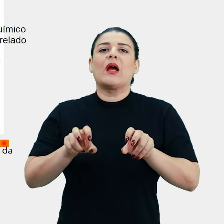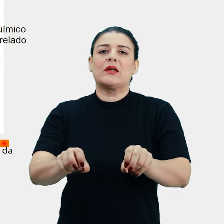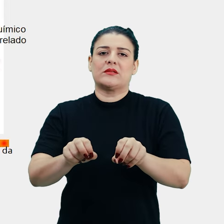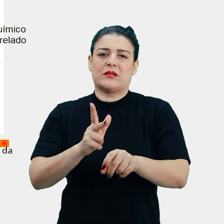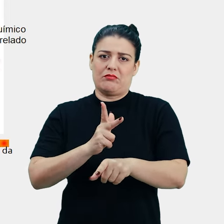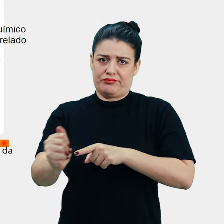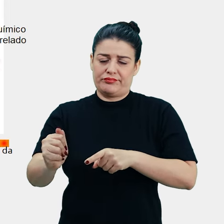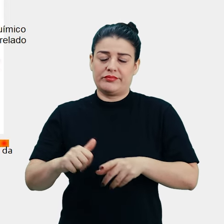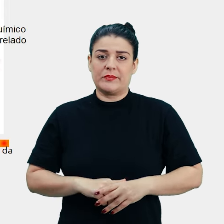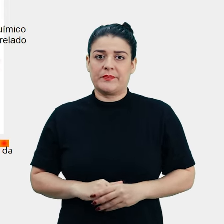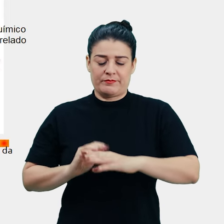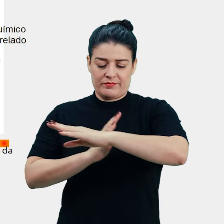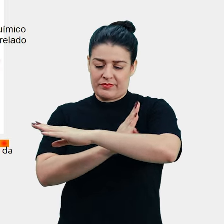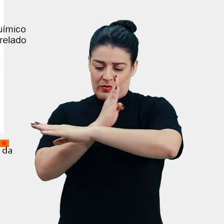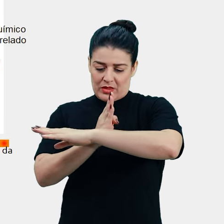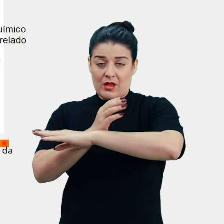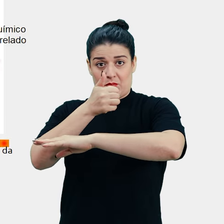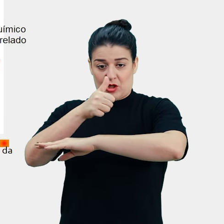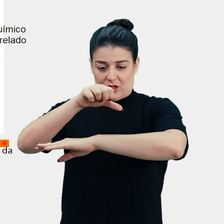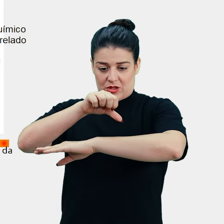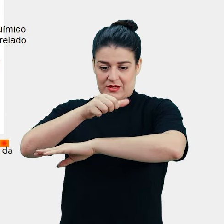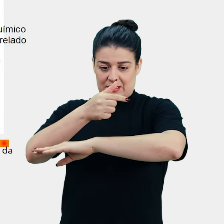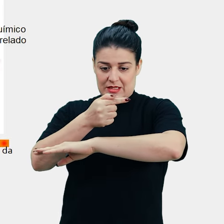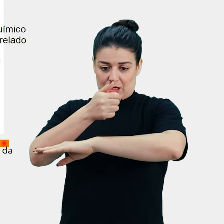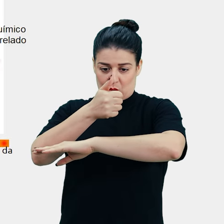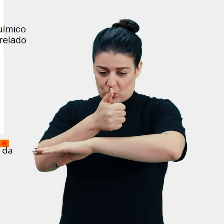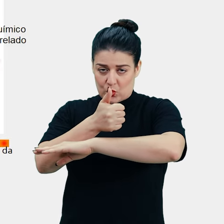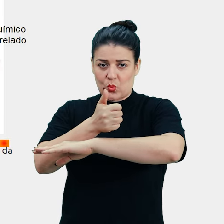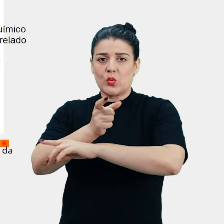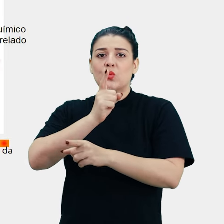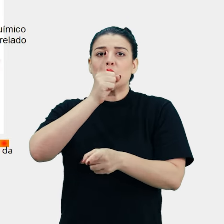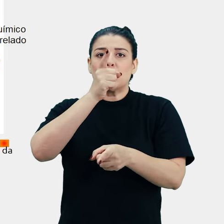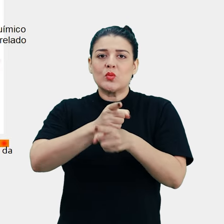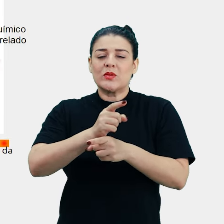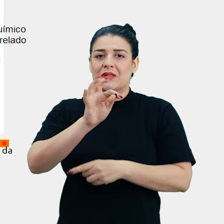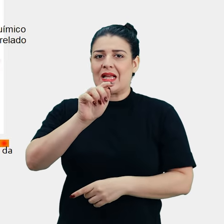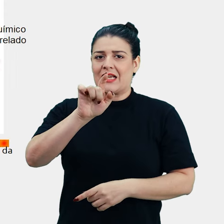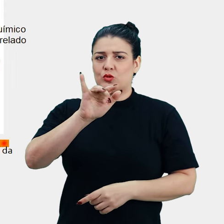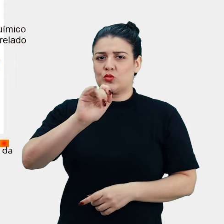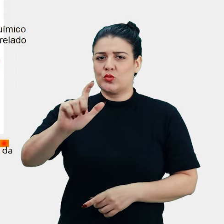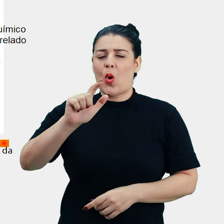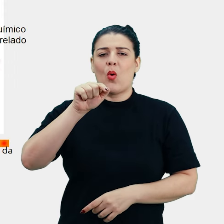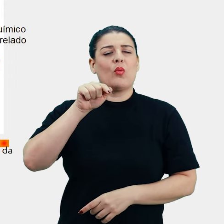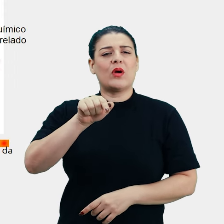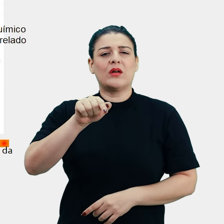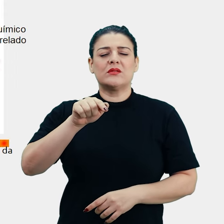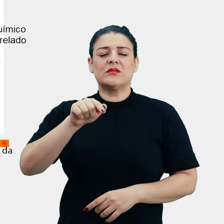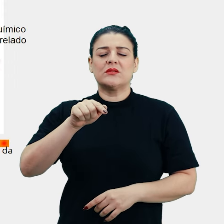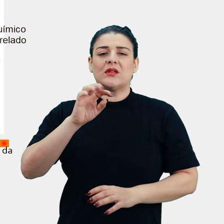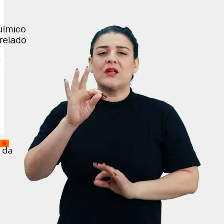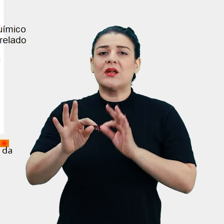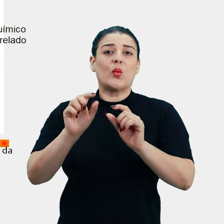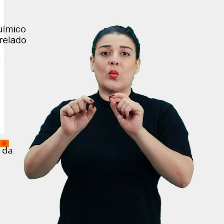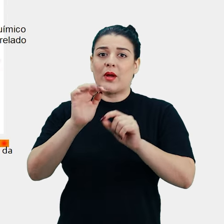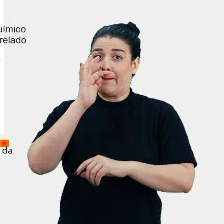câncer. Lá em 1971, ocorreu a descoberta do Taxol. O Taxol, ele é